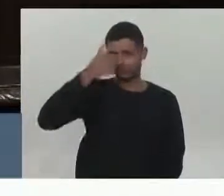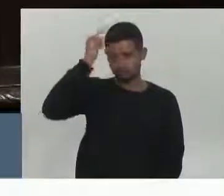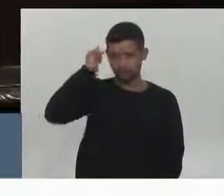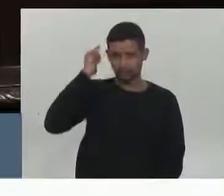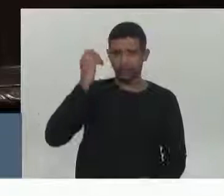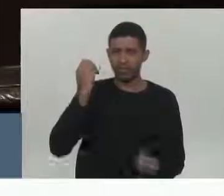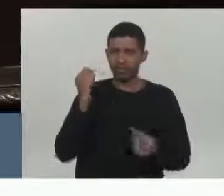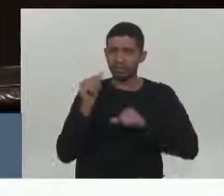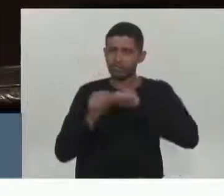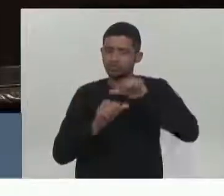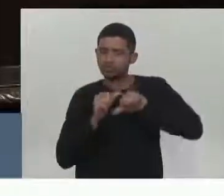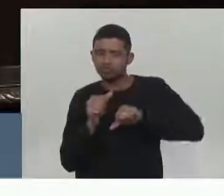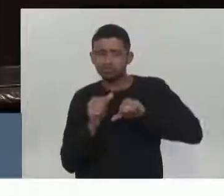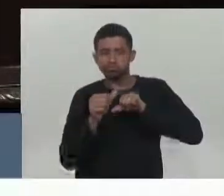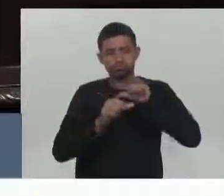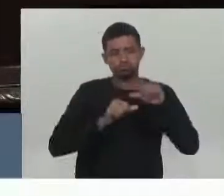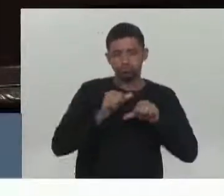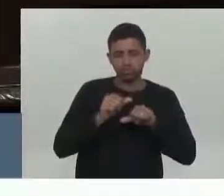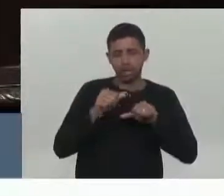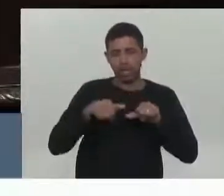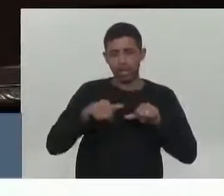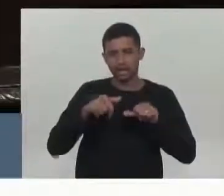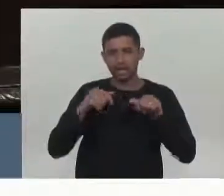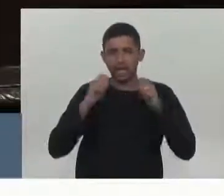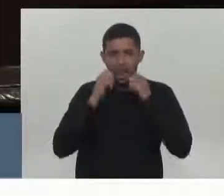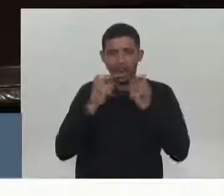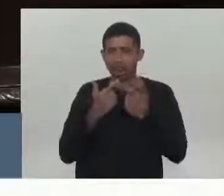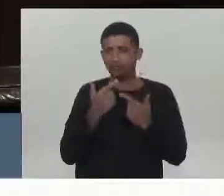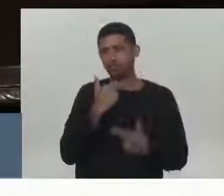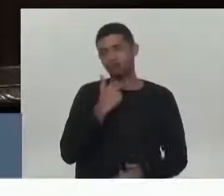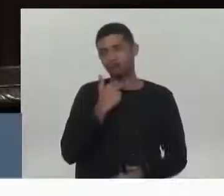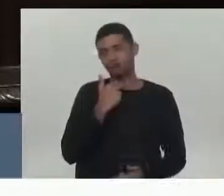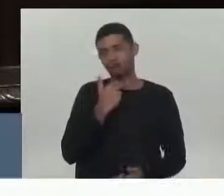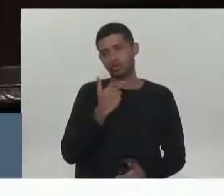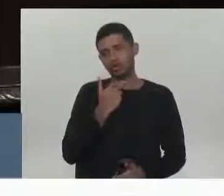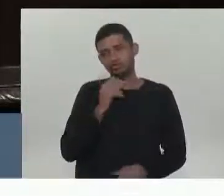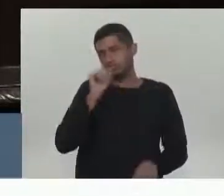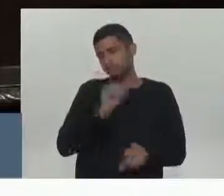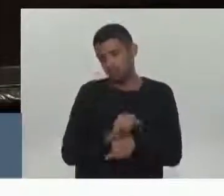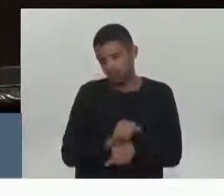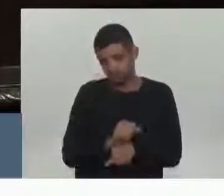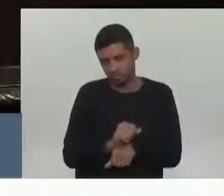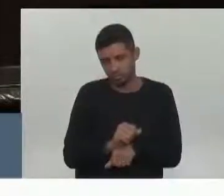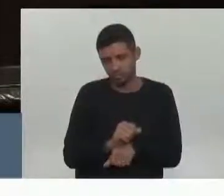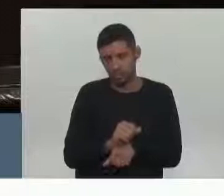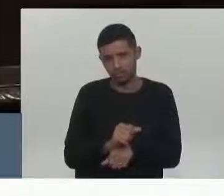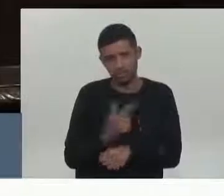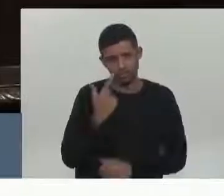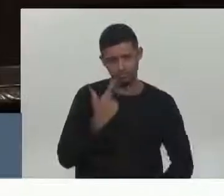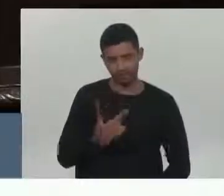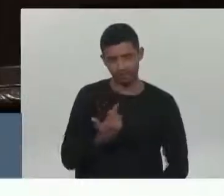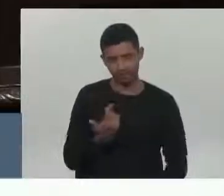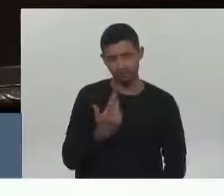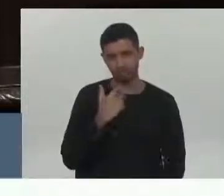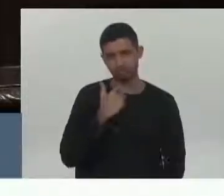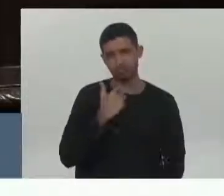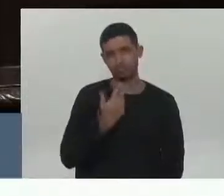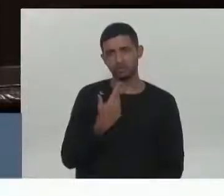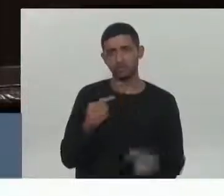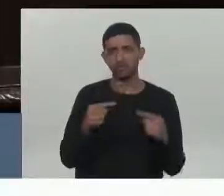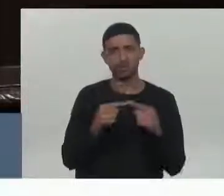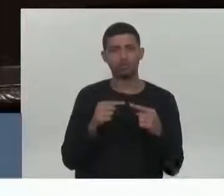o que nos costumes da casa não vai poder acontecer mais, ou seja, não vai acontecer mais,